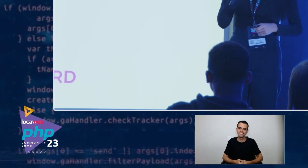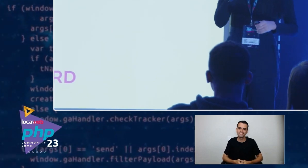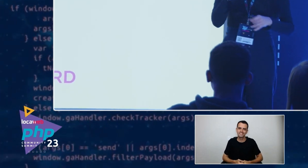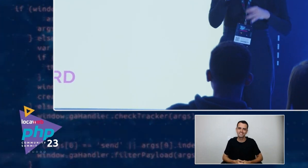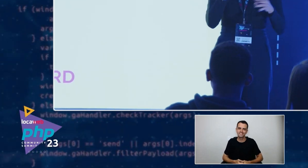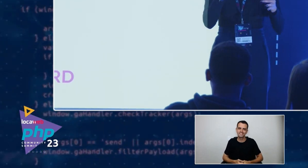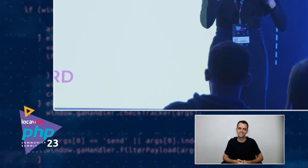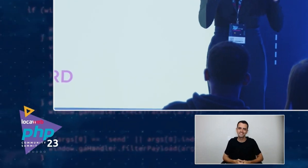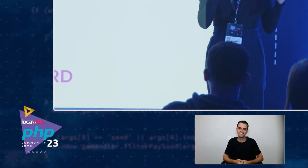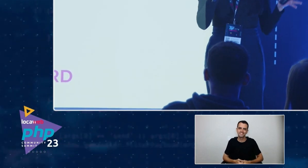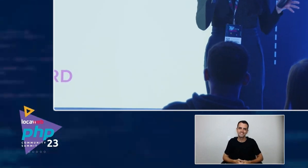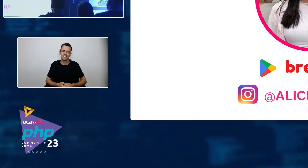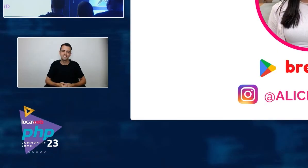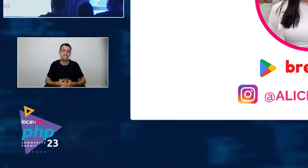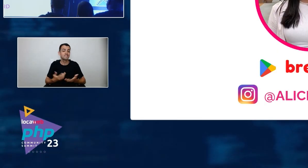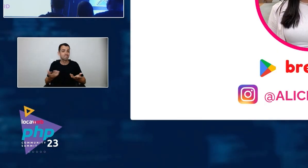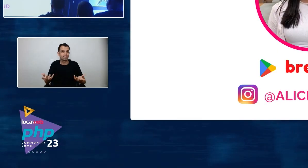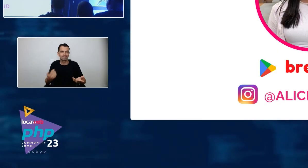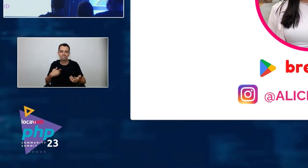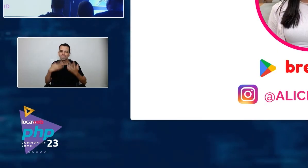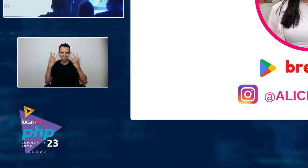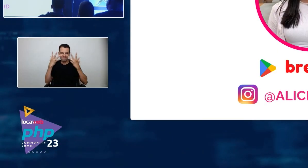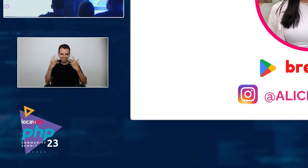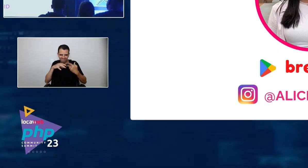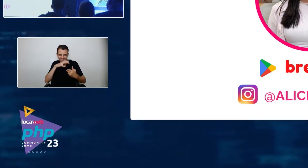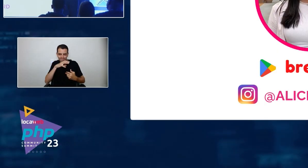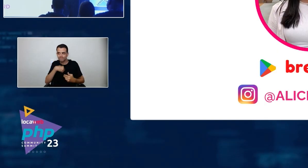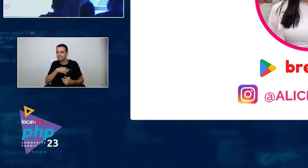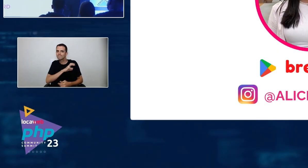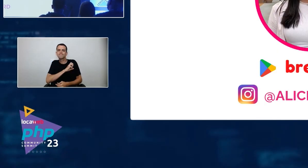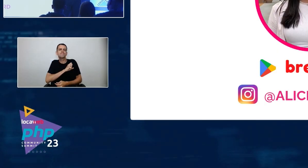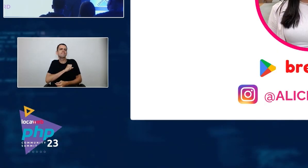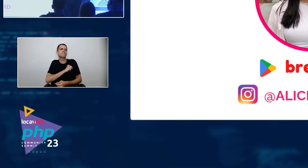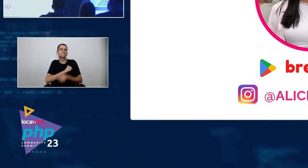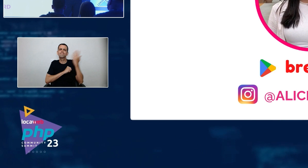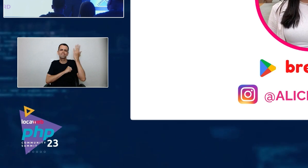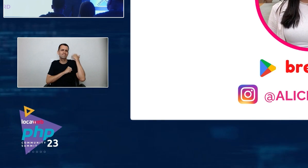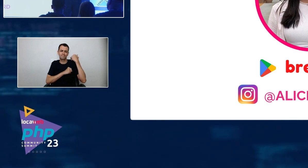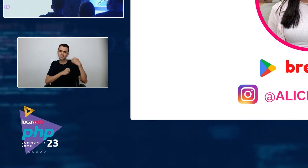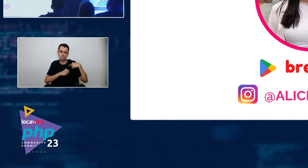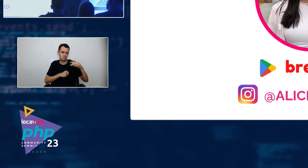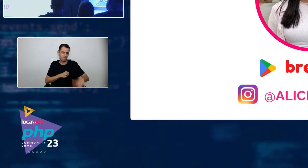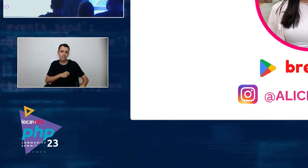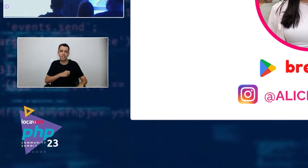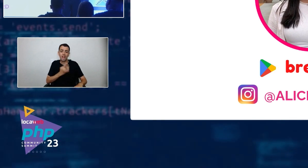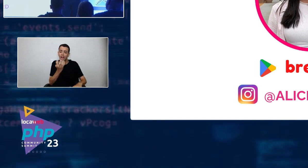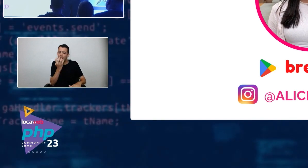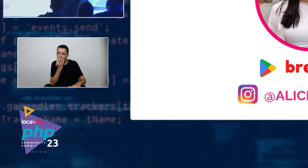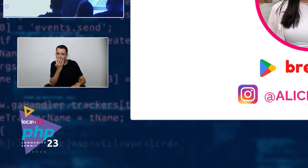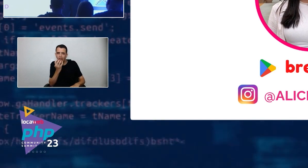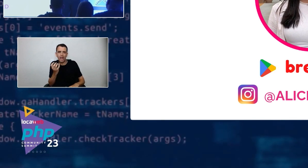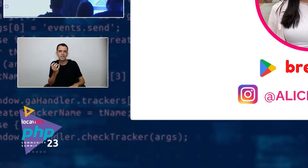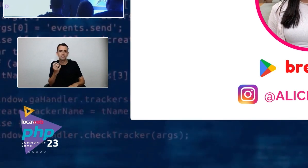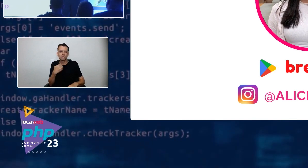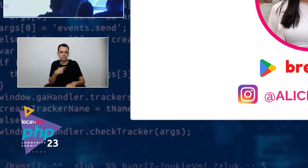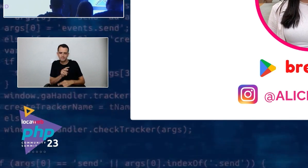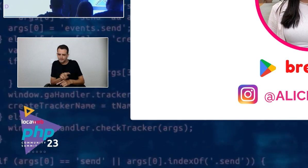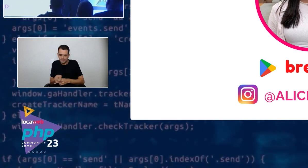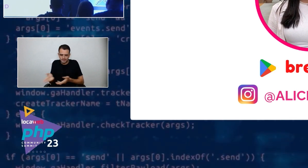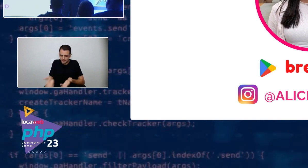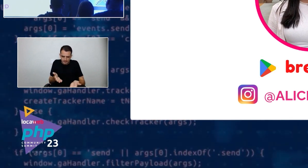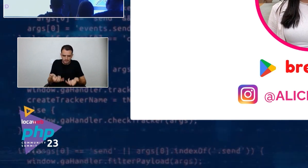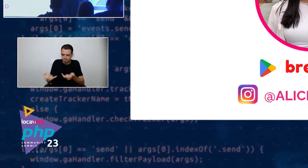você também amo animais e desde cedo eu criei animais criei cachorros em casa e criando os cachorros em casa